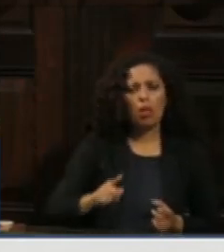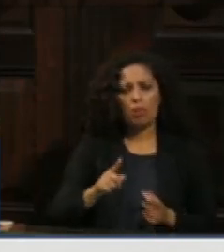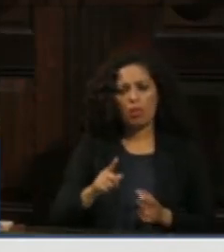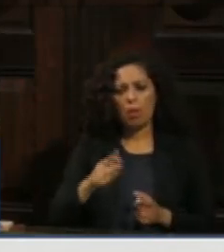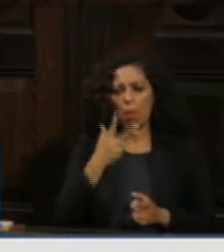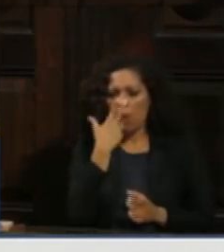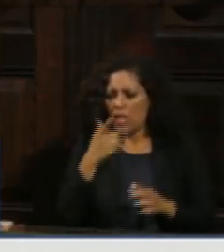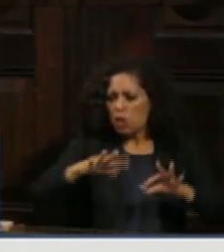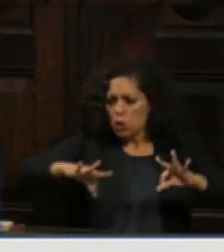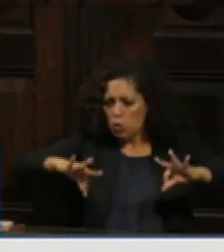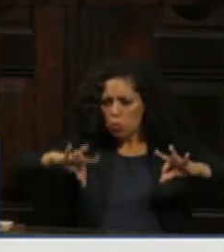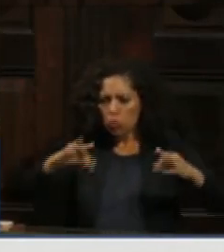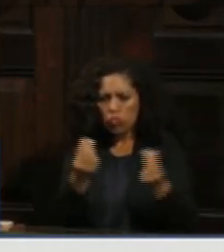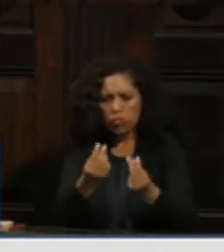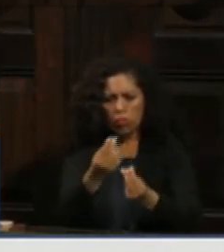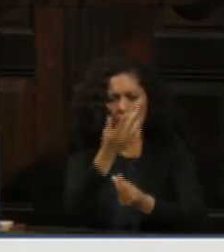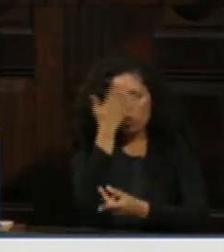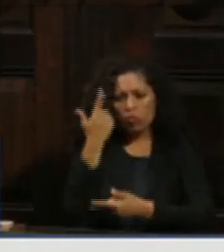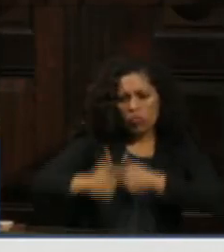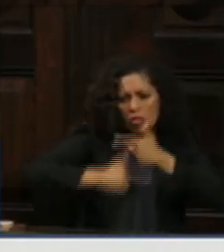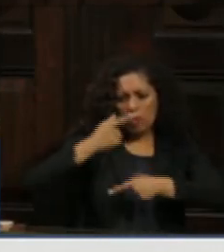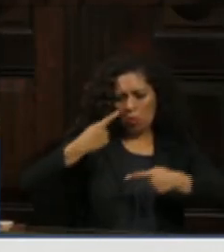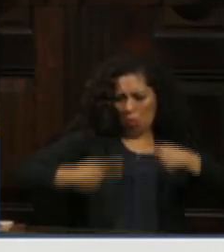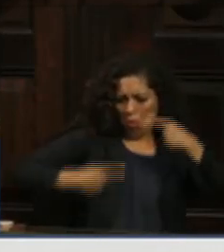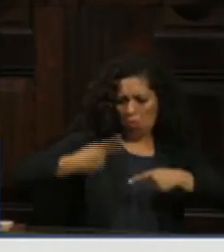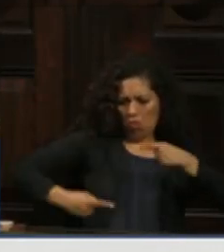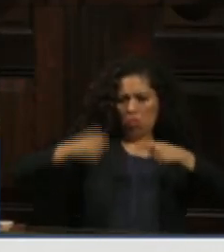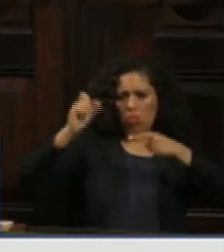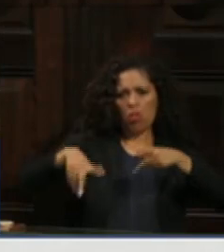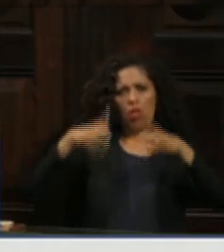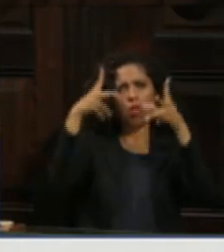atitudes. E todos temos que